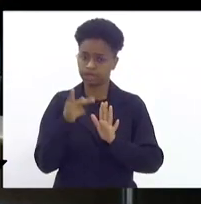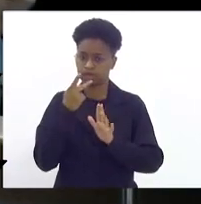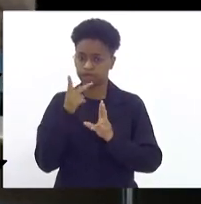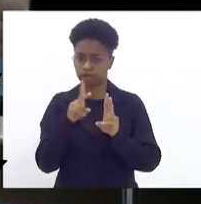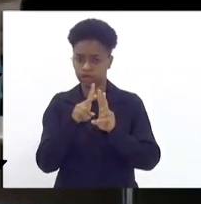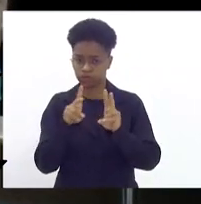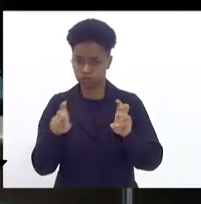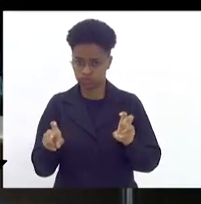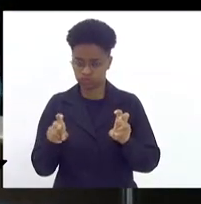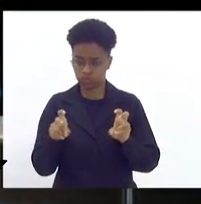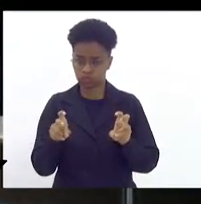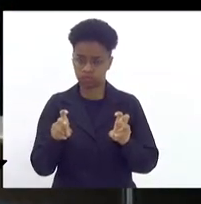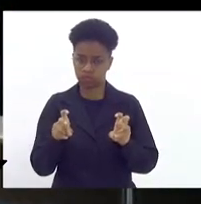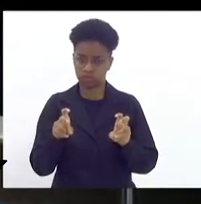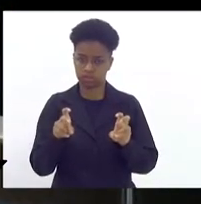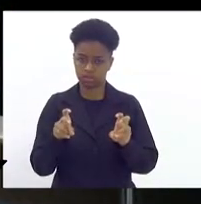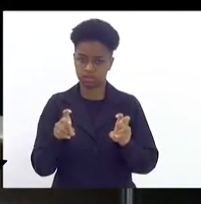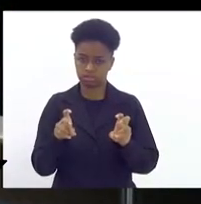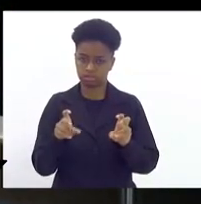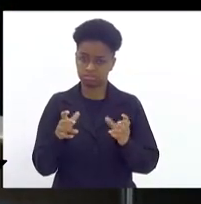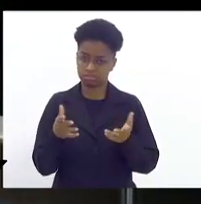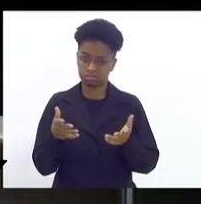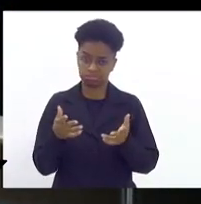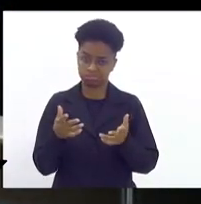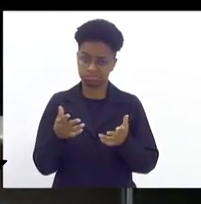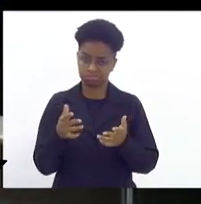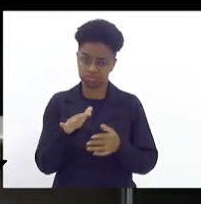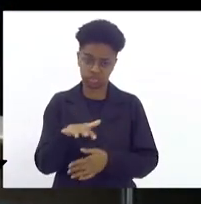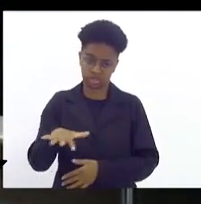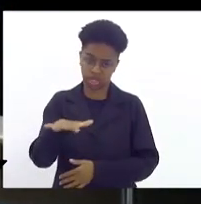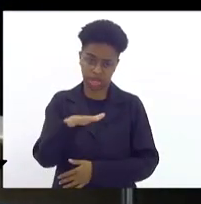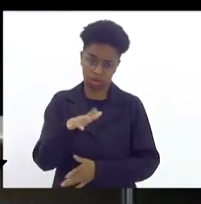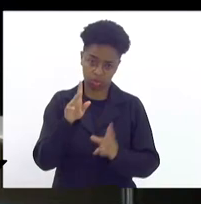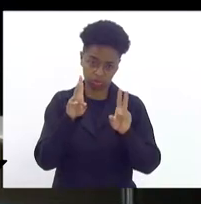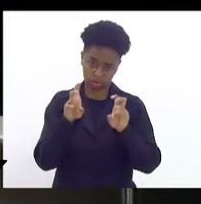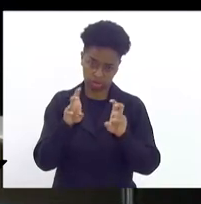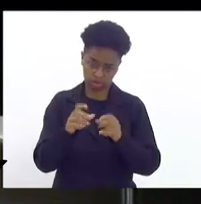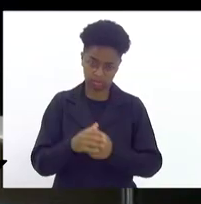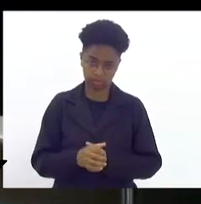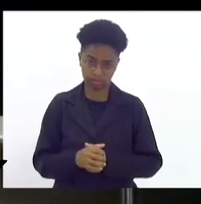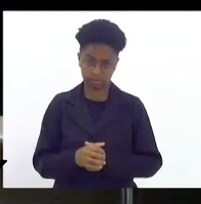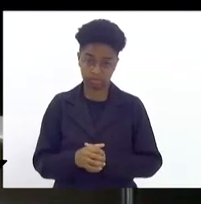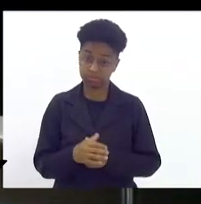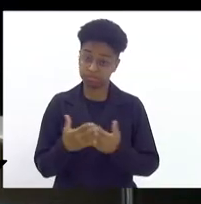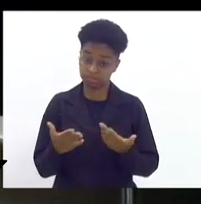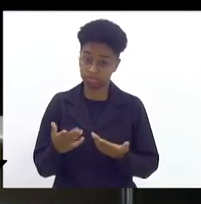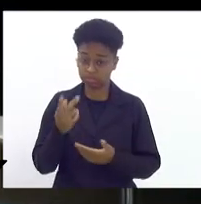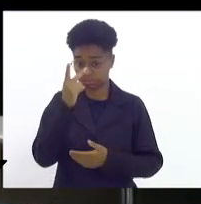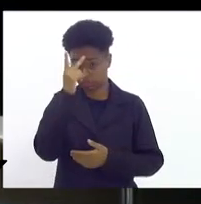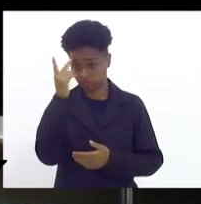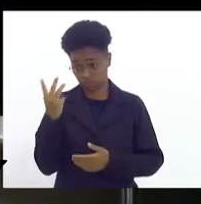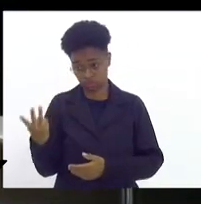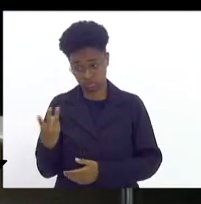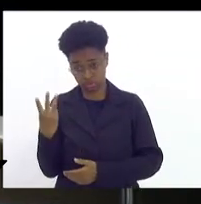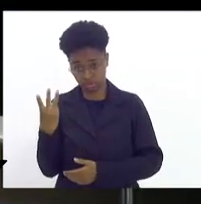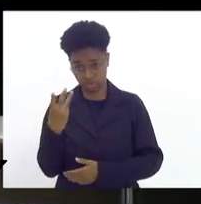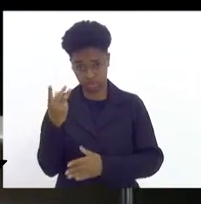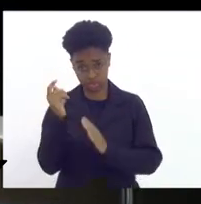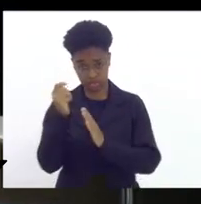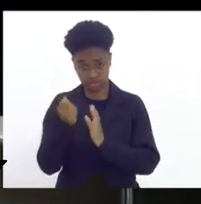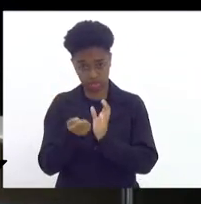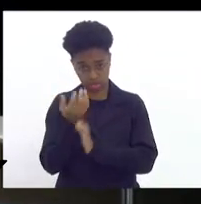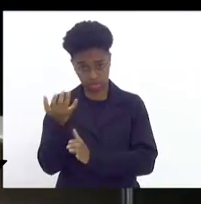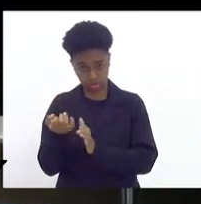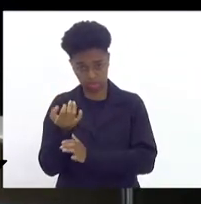sobre uma questão genérica. E o que os autores, os três autores,